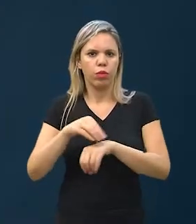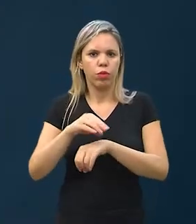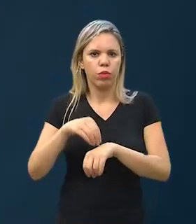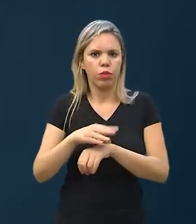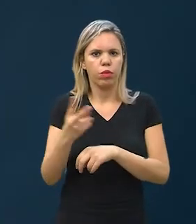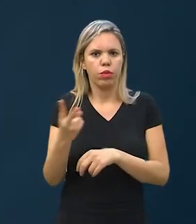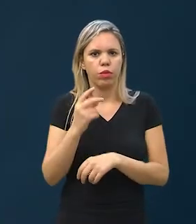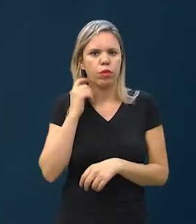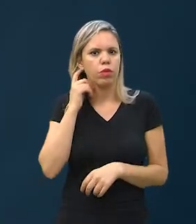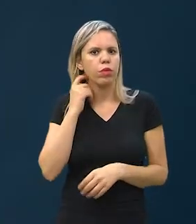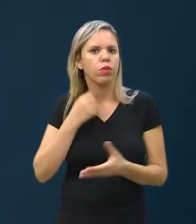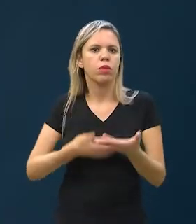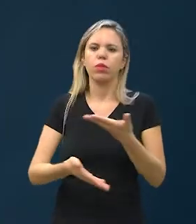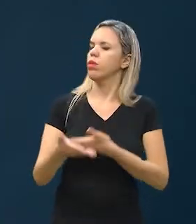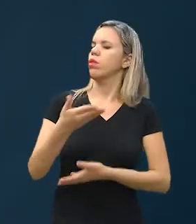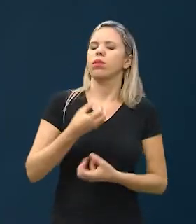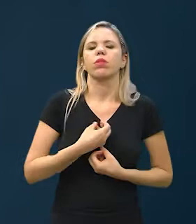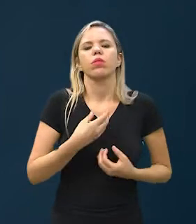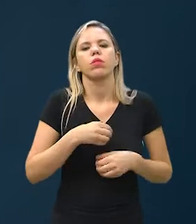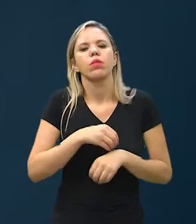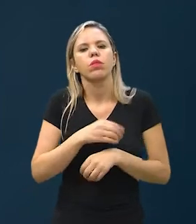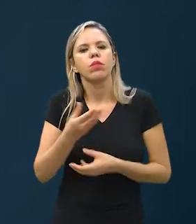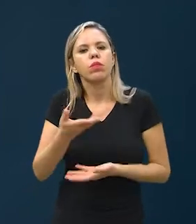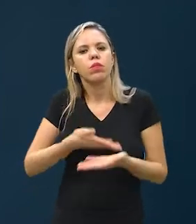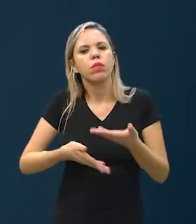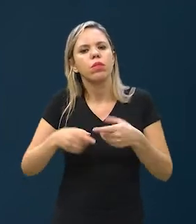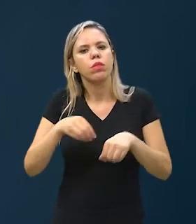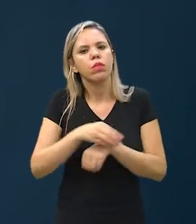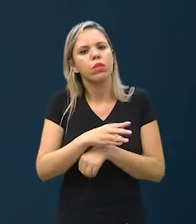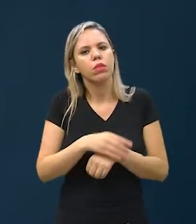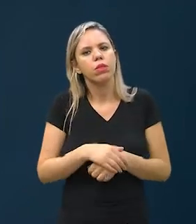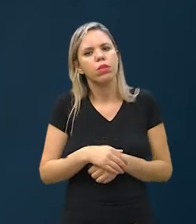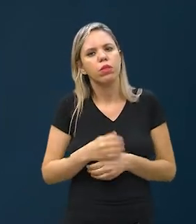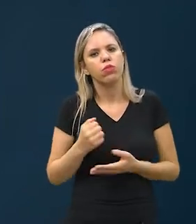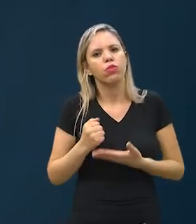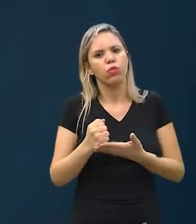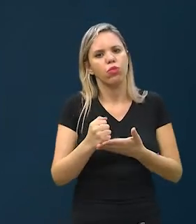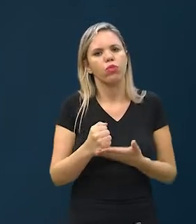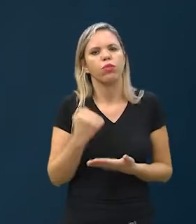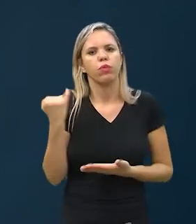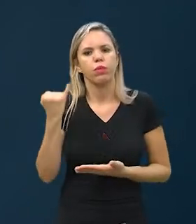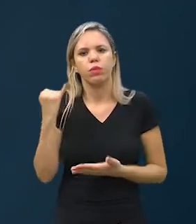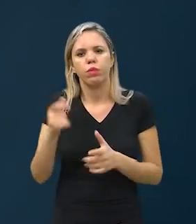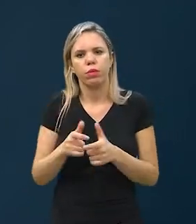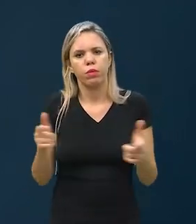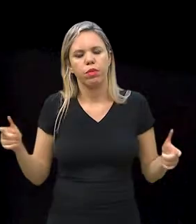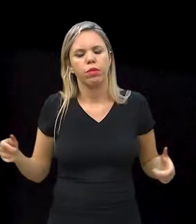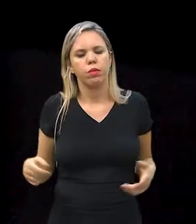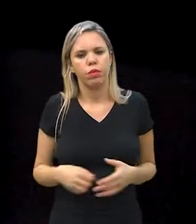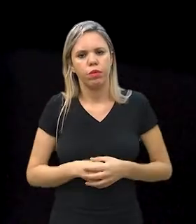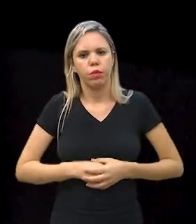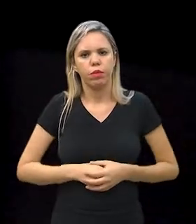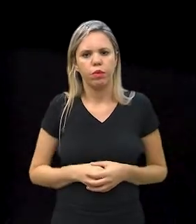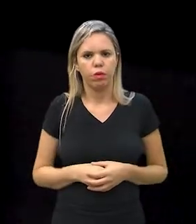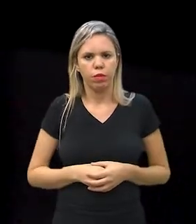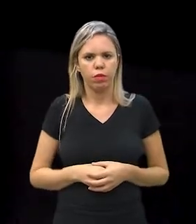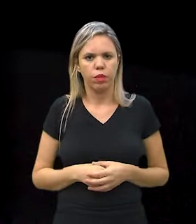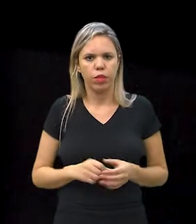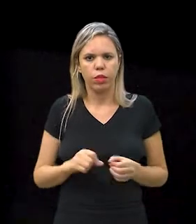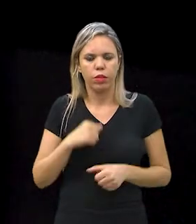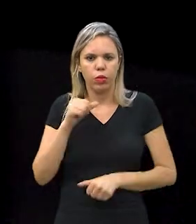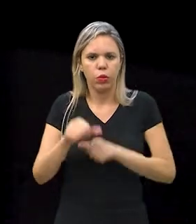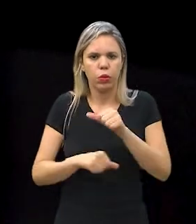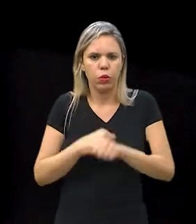também ensinar para os dois. Então, a troca de informação, a troca de ajuda é muito grande,